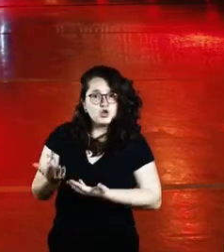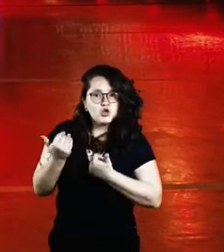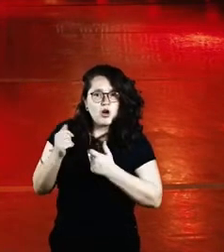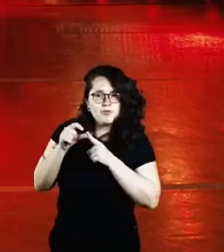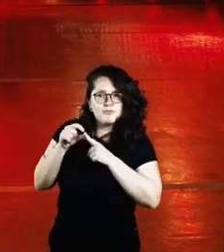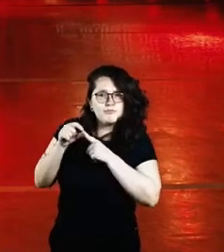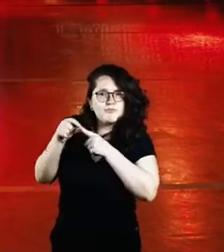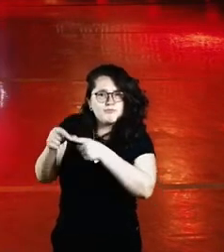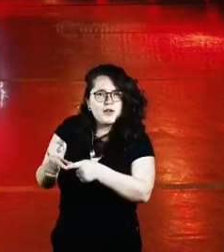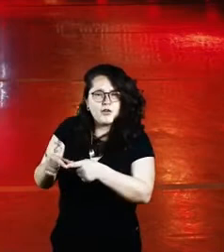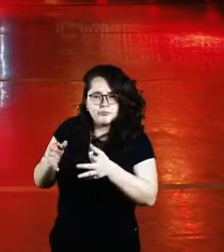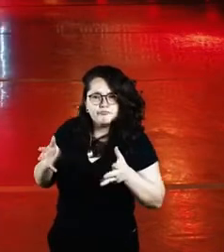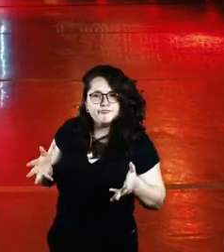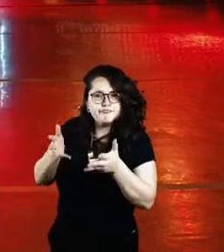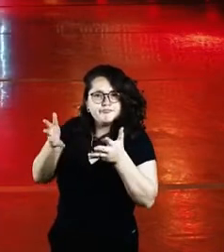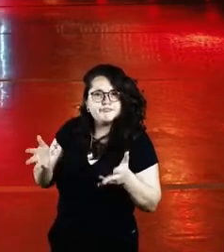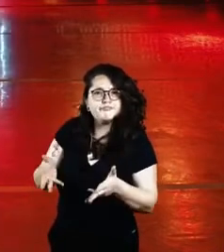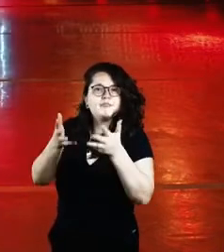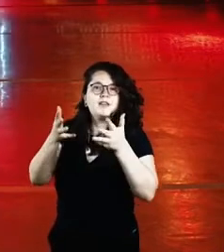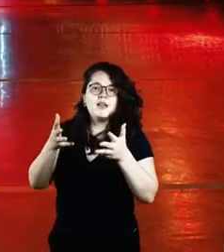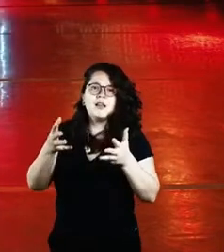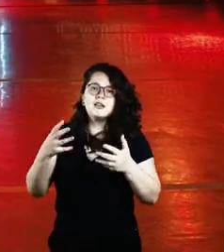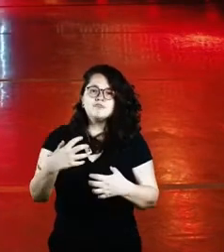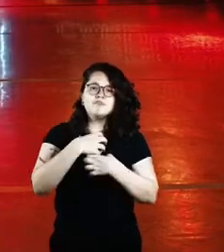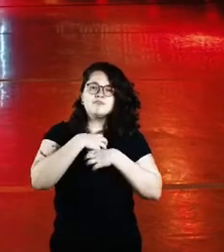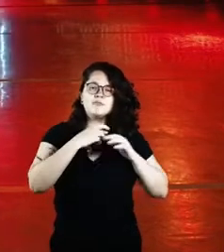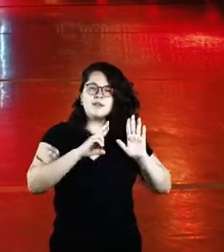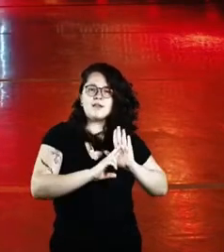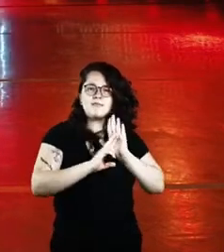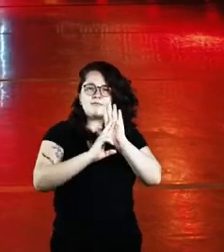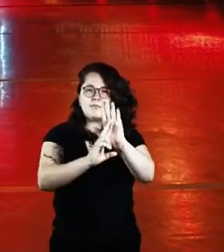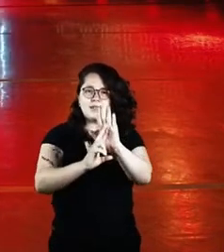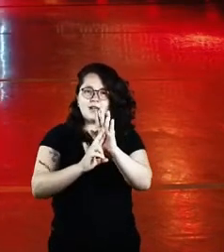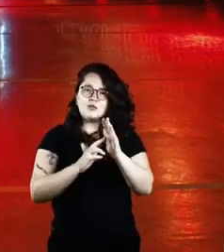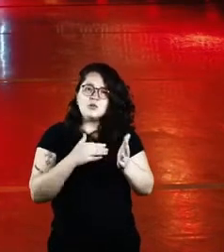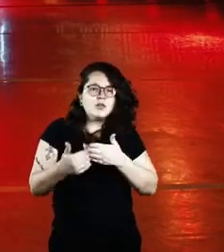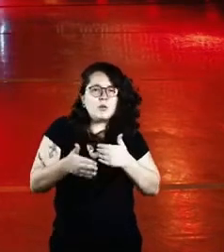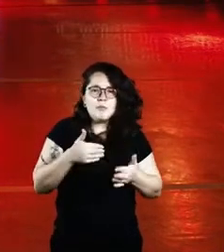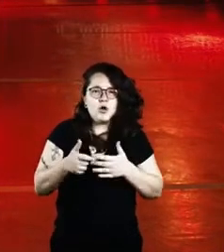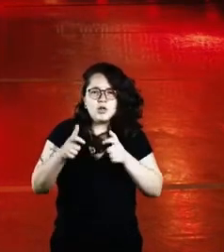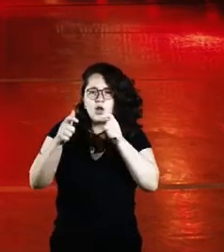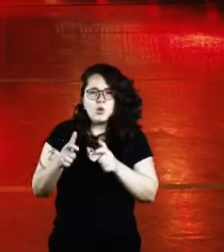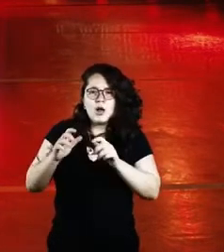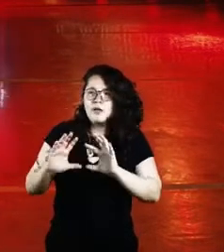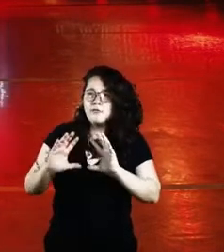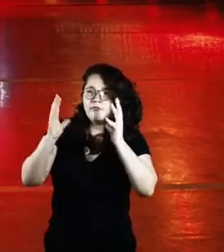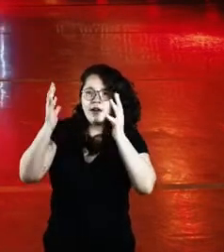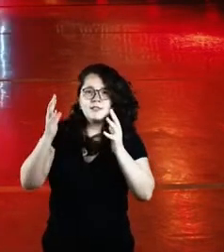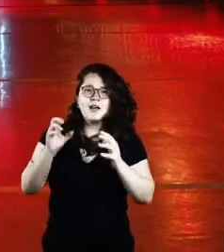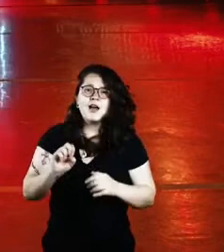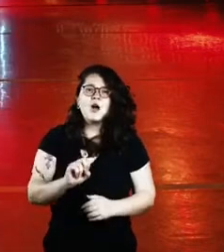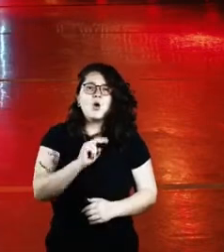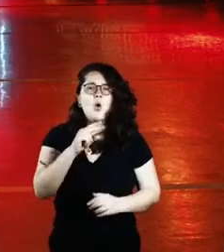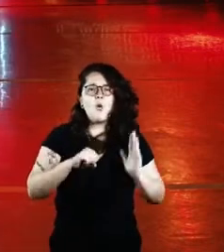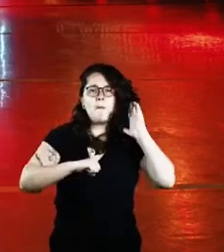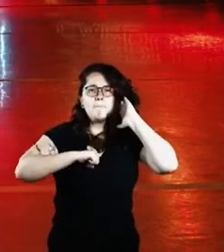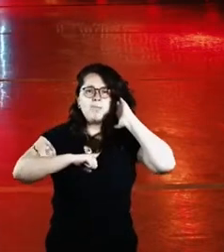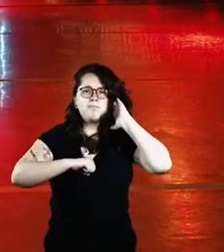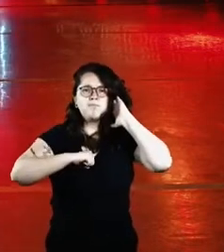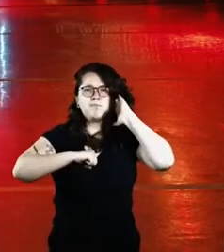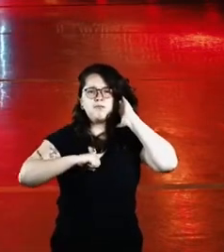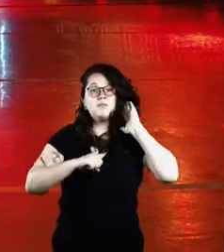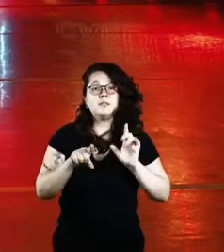periférica, vários povos, se sentisse representado tanto nas festas quanto nos beats, nas vestimentas,